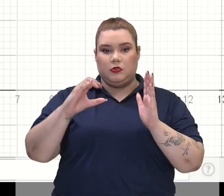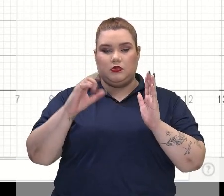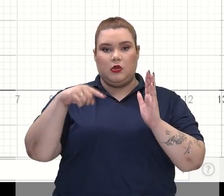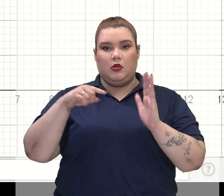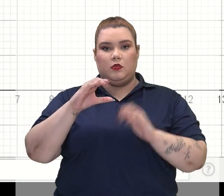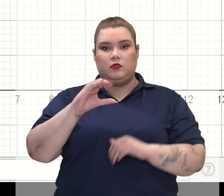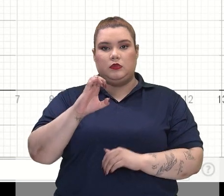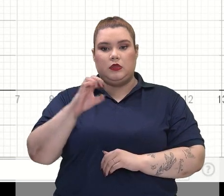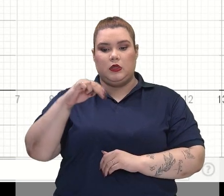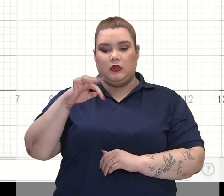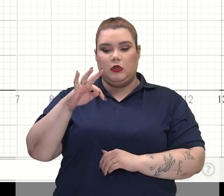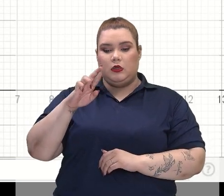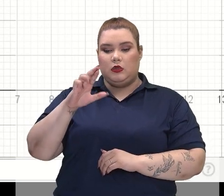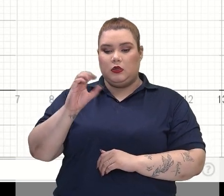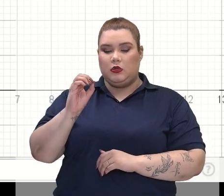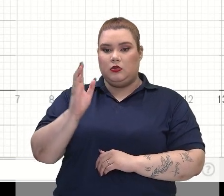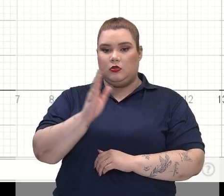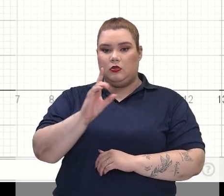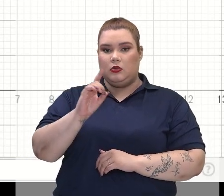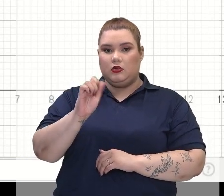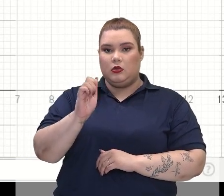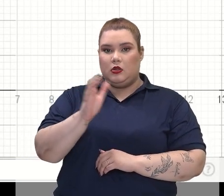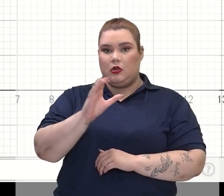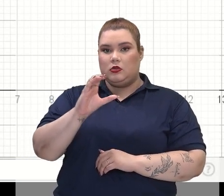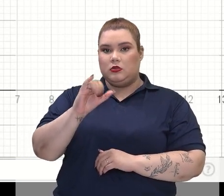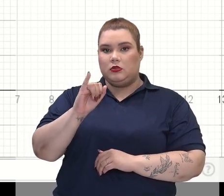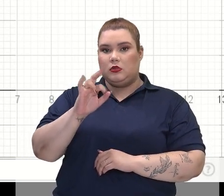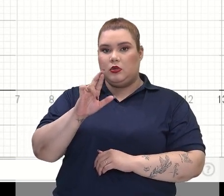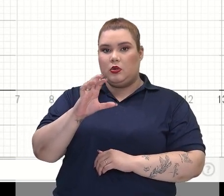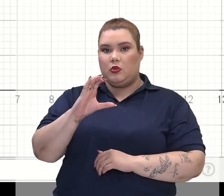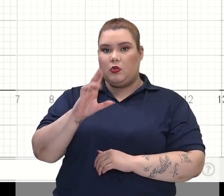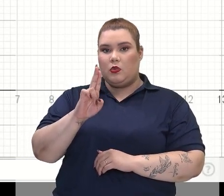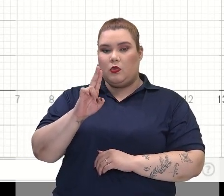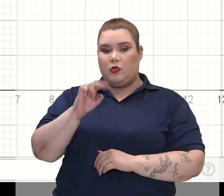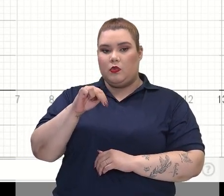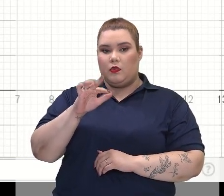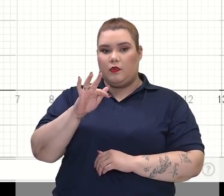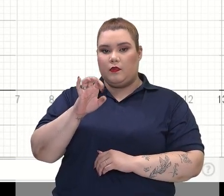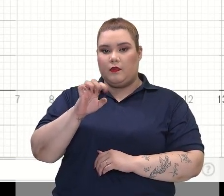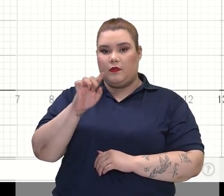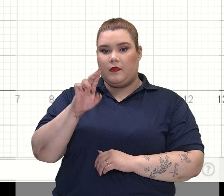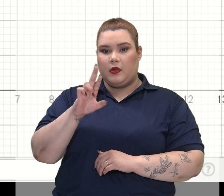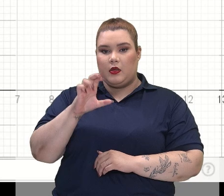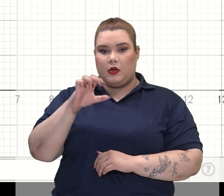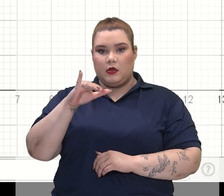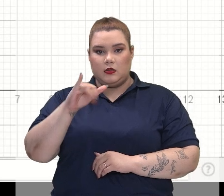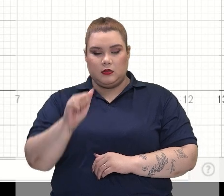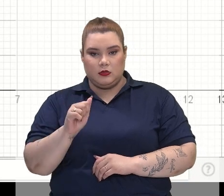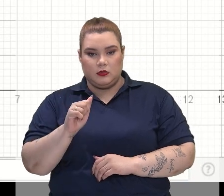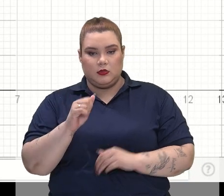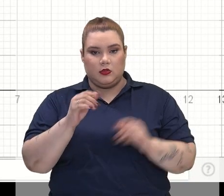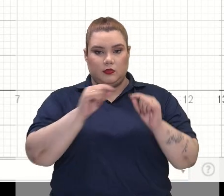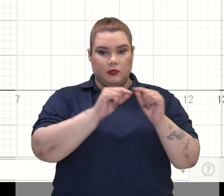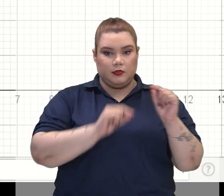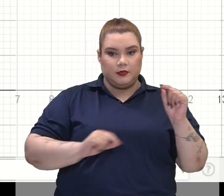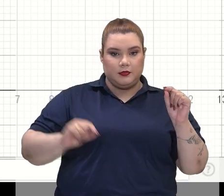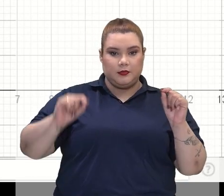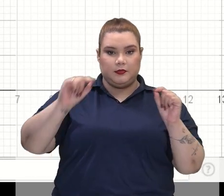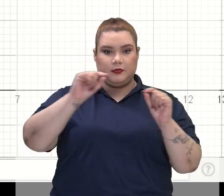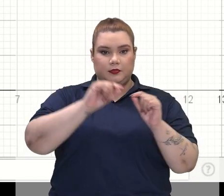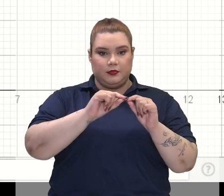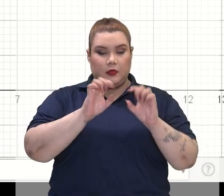da nossa circunferência. Que circunferência? Dada por essa equação aqui, ó. Deixa eu botar aqui o...